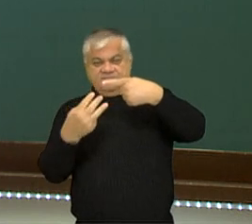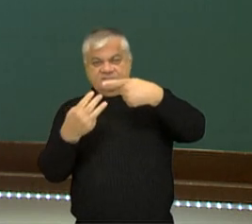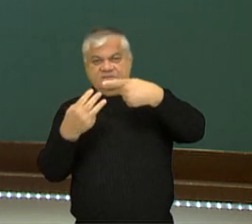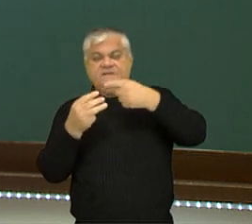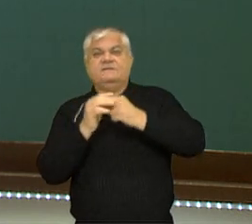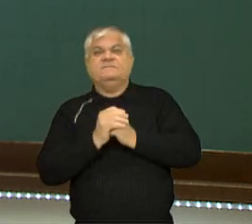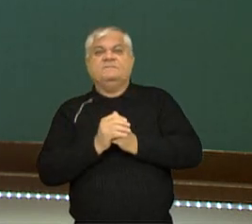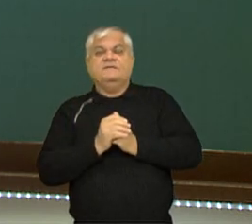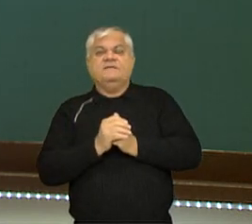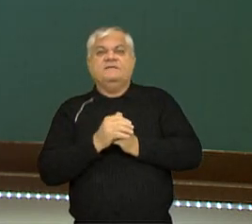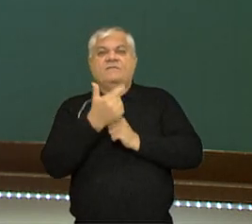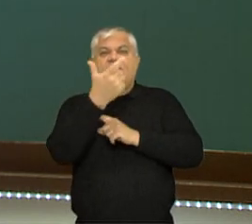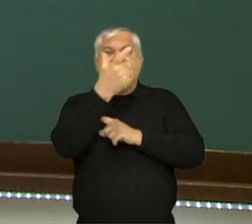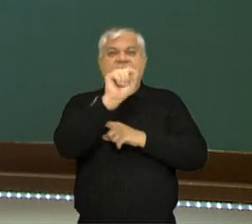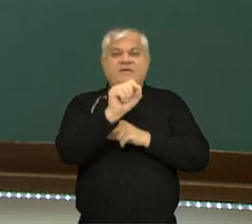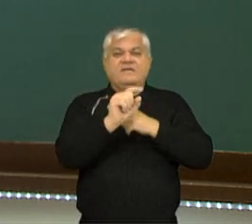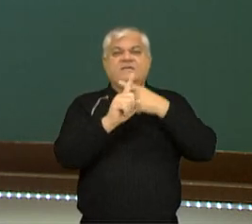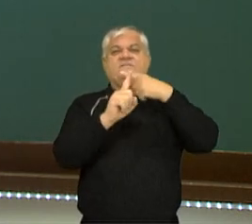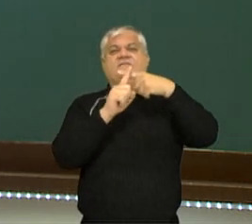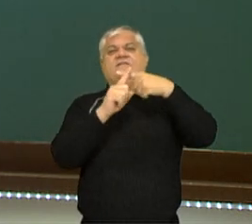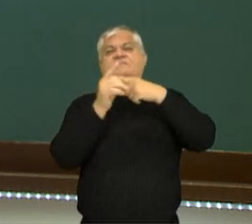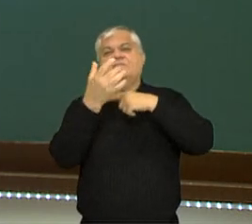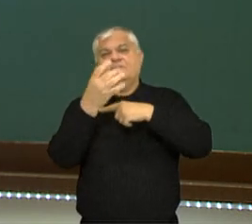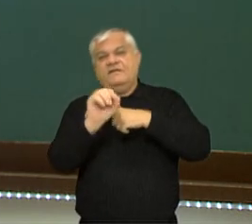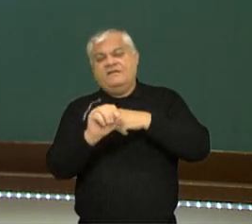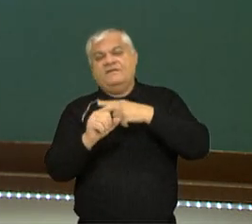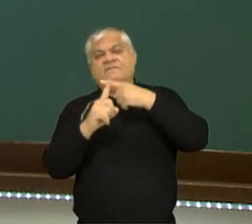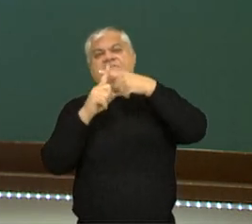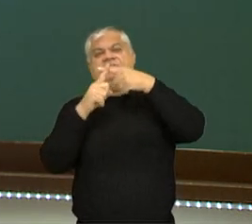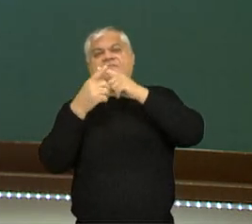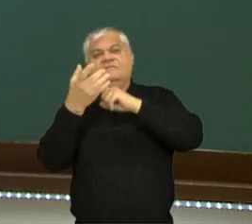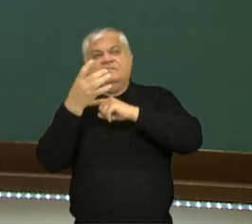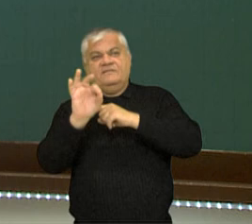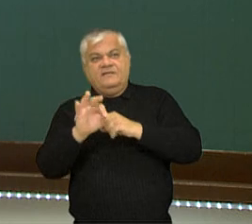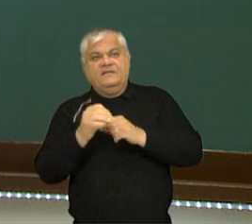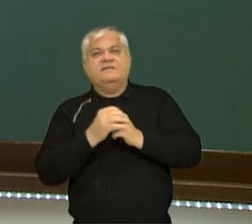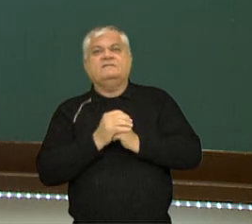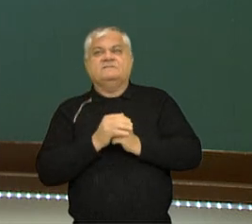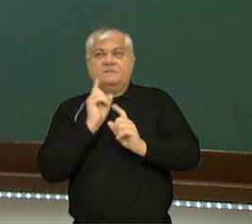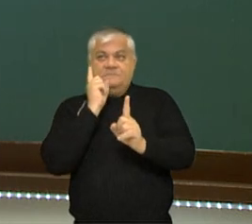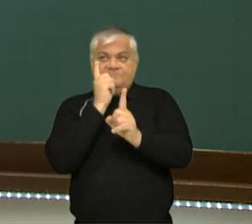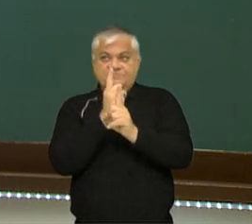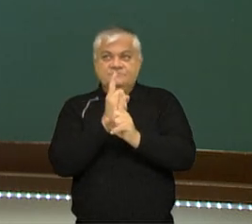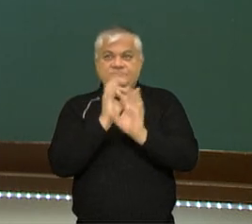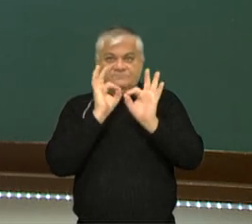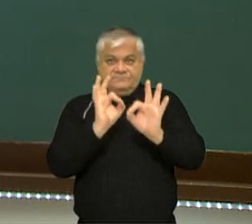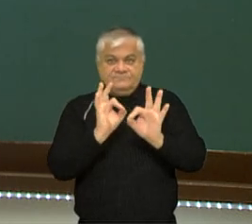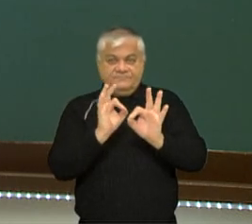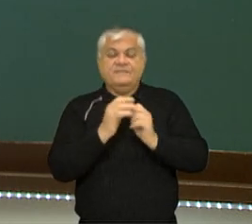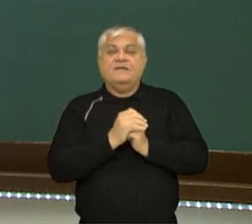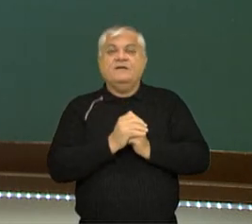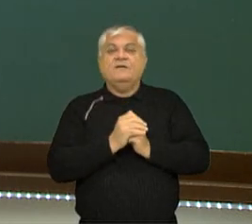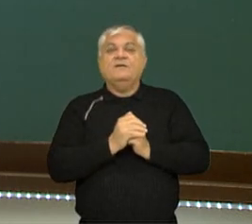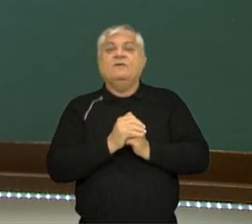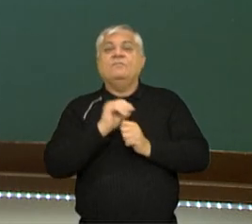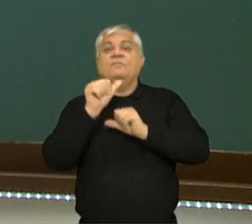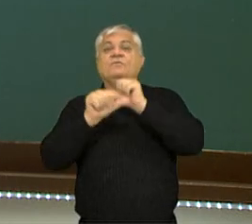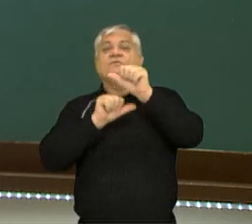à terceira. Então, veja. A partir do momento que eu encontrei o inverso, o meu expoente ficou